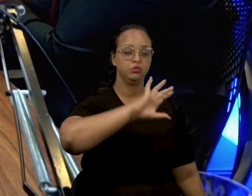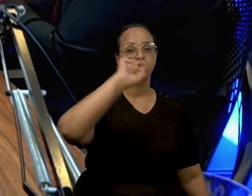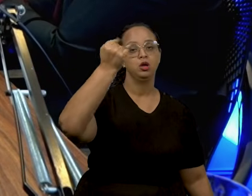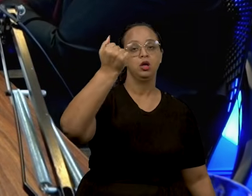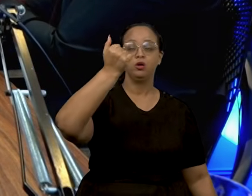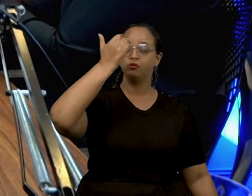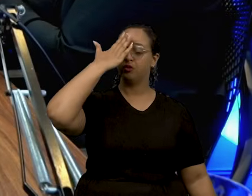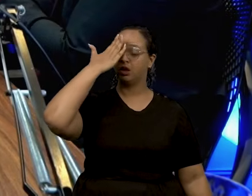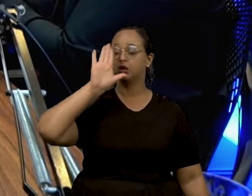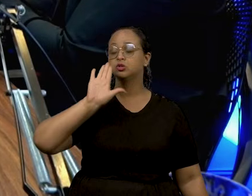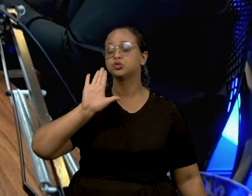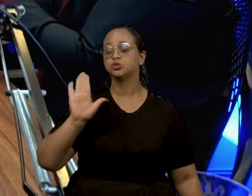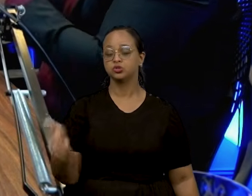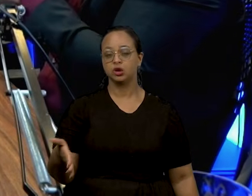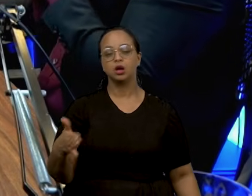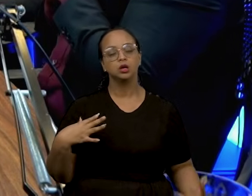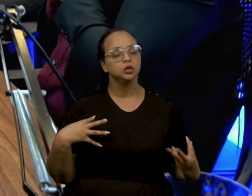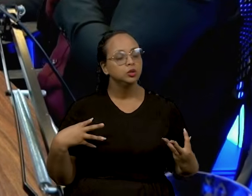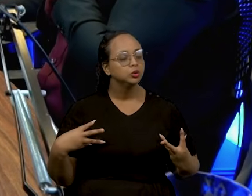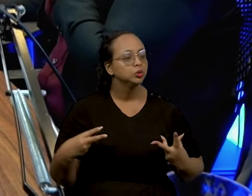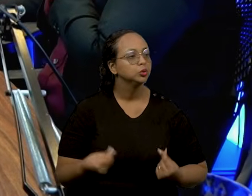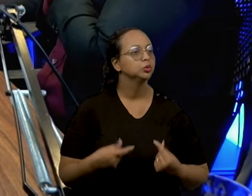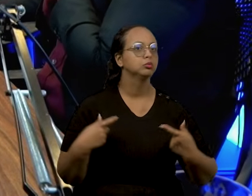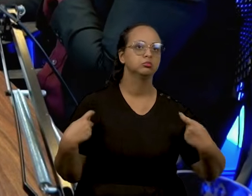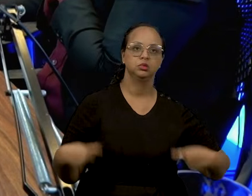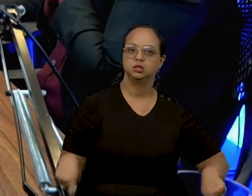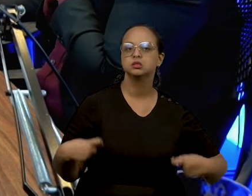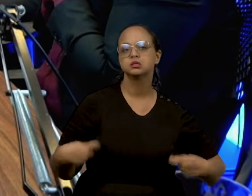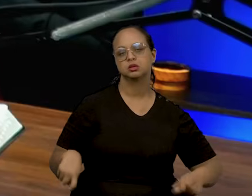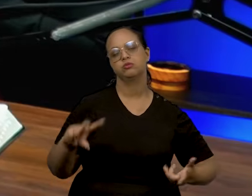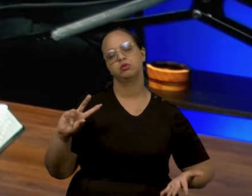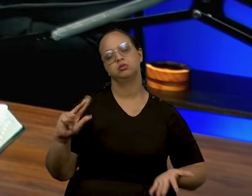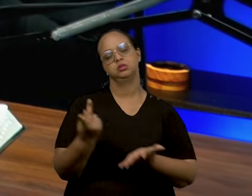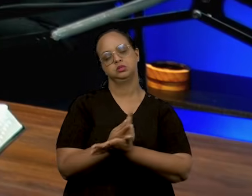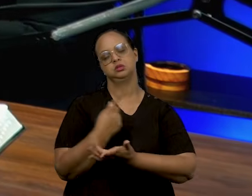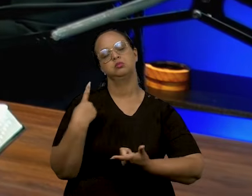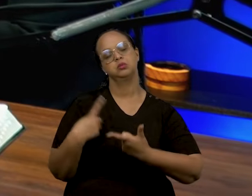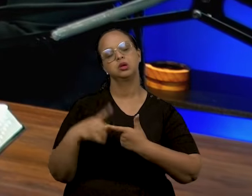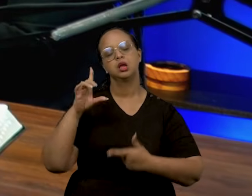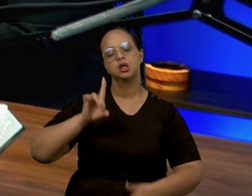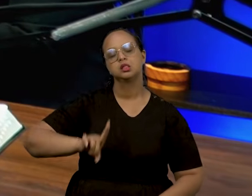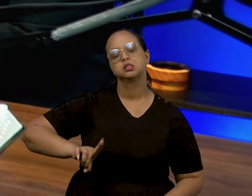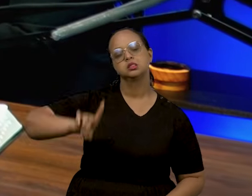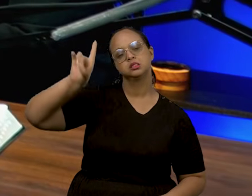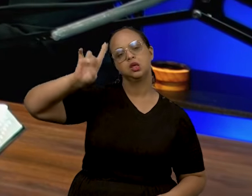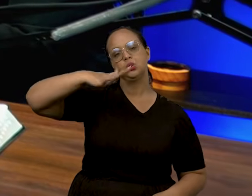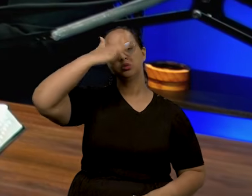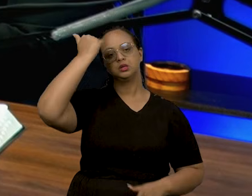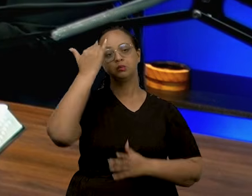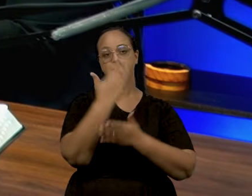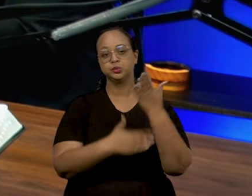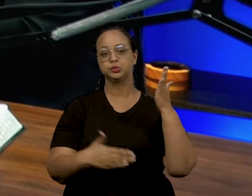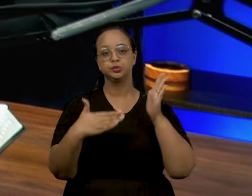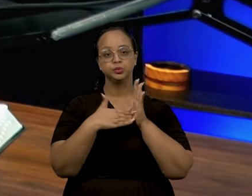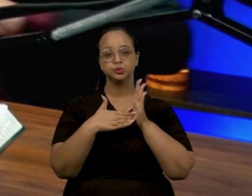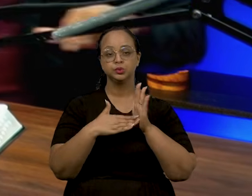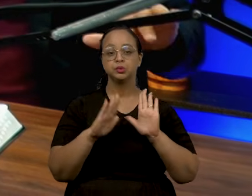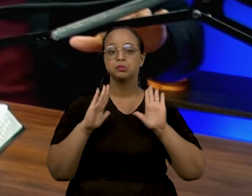era ciência de um Deus que é onisciente, né? Glória a Deus. No Novo Testamento, e aí o